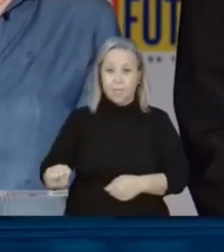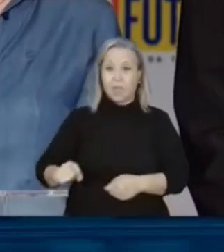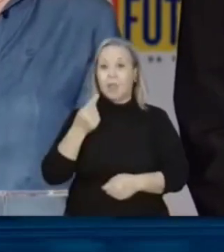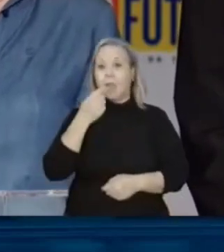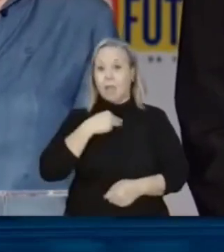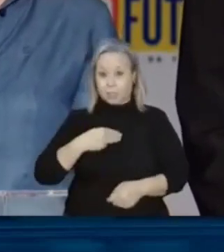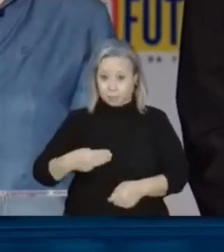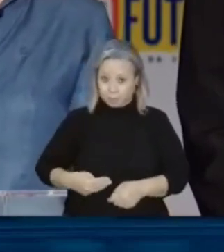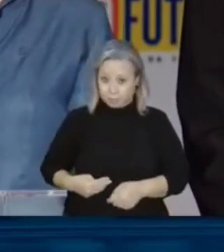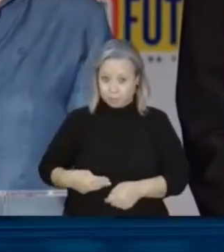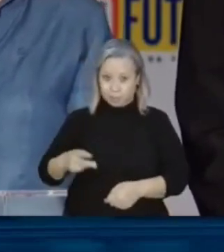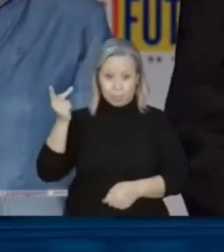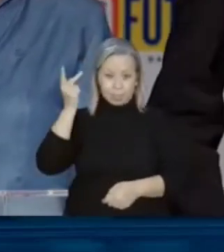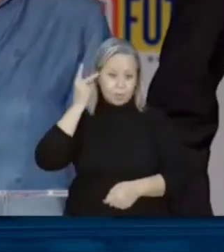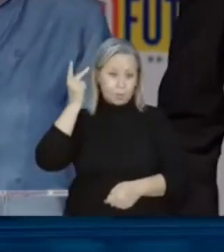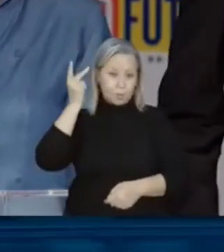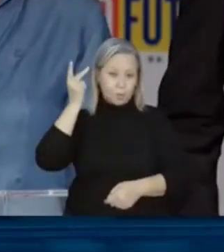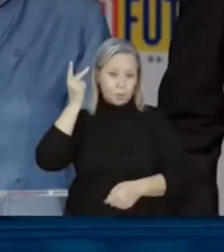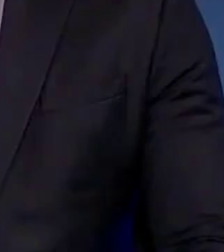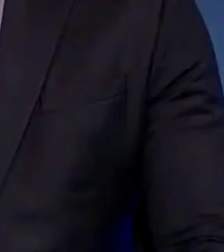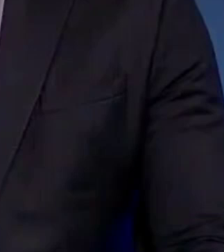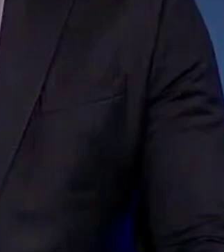ex-ministra, São Paulo.